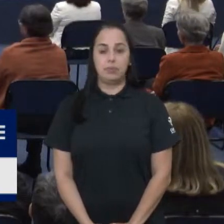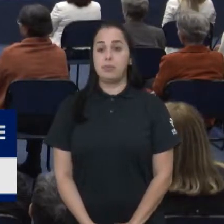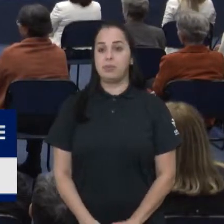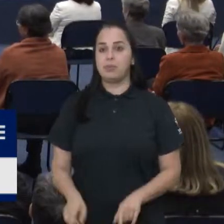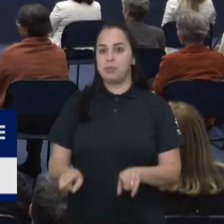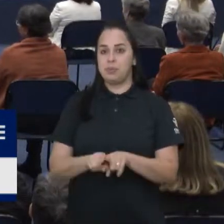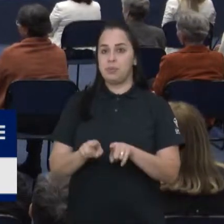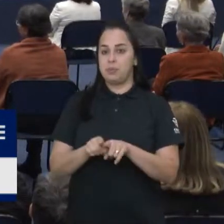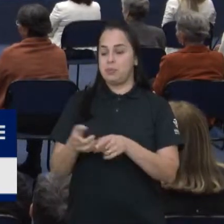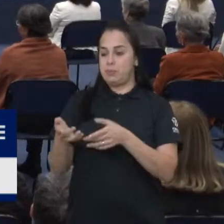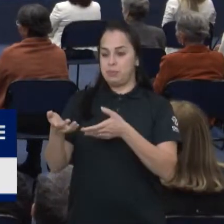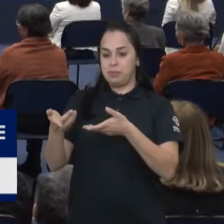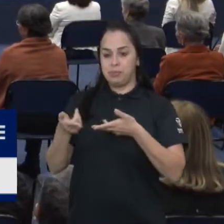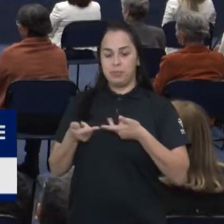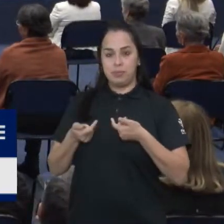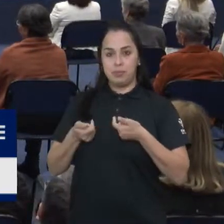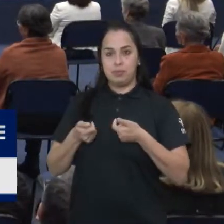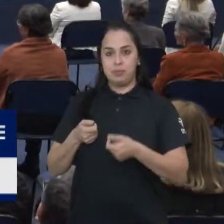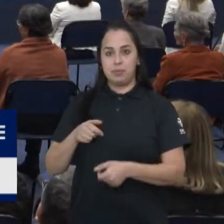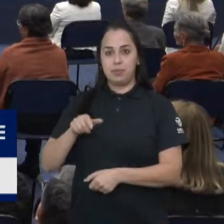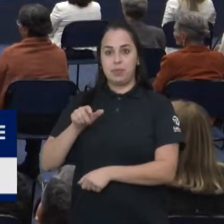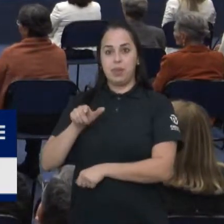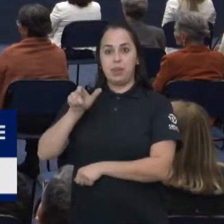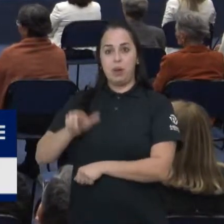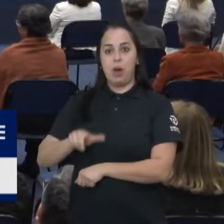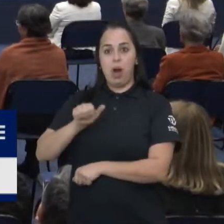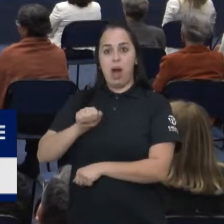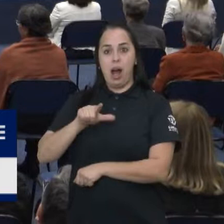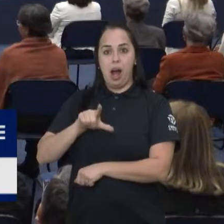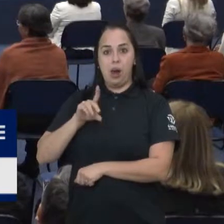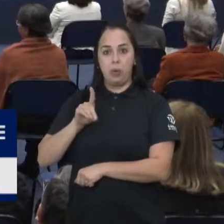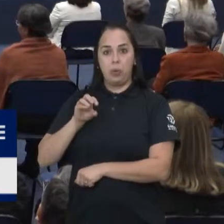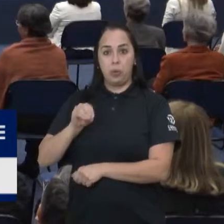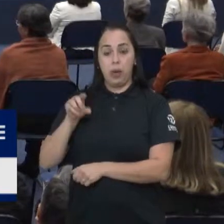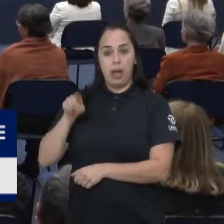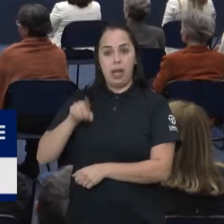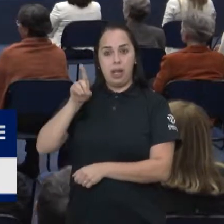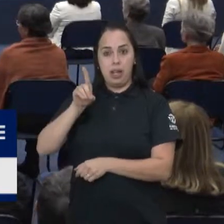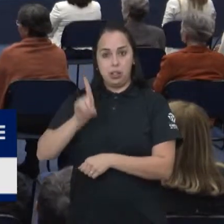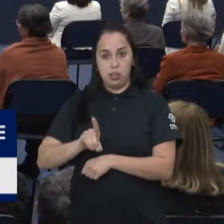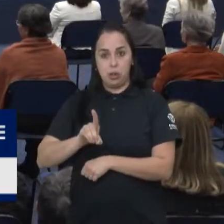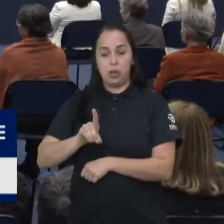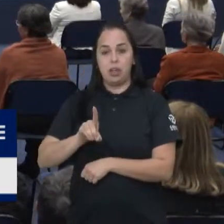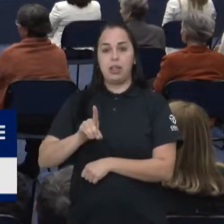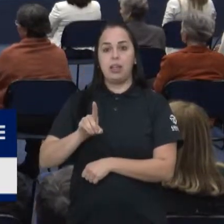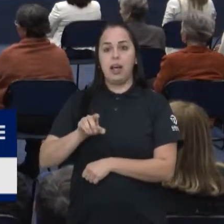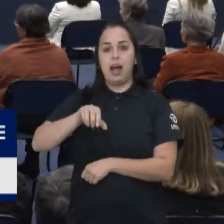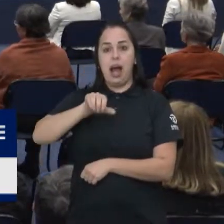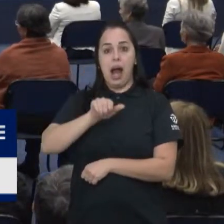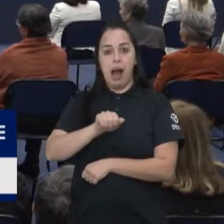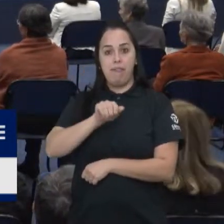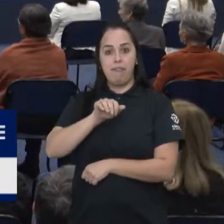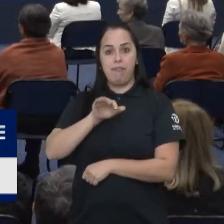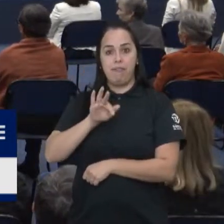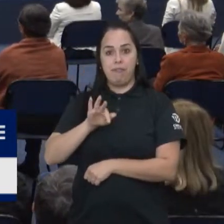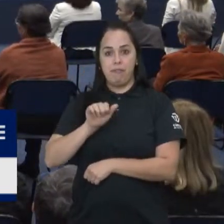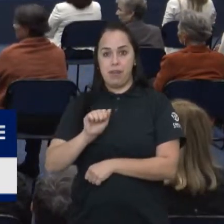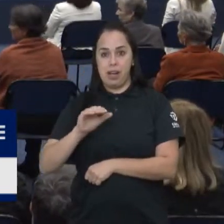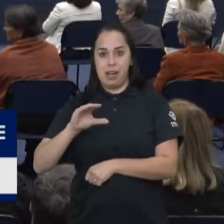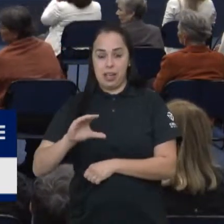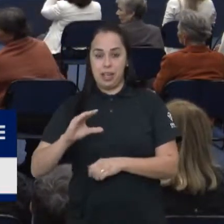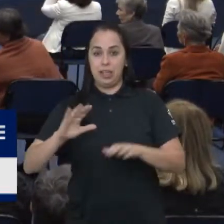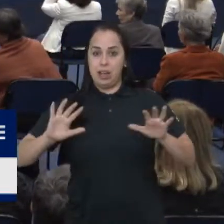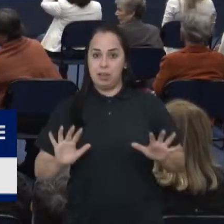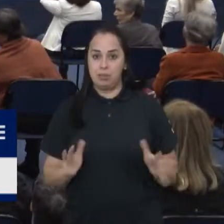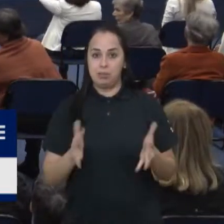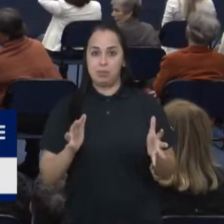Convidamos também o senhor Aldo Zonzini Filho, diretor executivo da AFAC, Associação para o Fermento da Arte e da